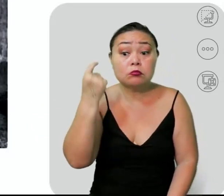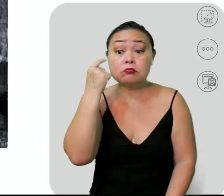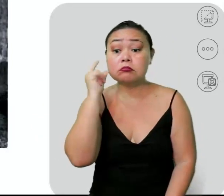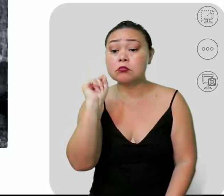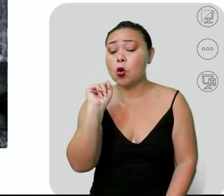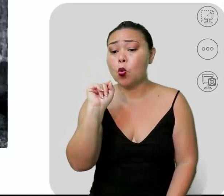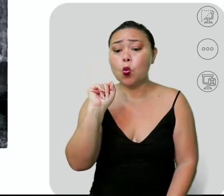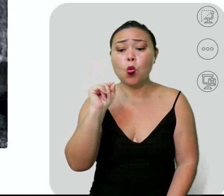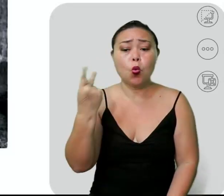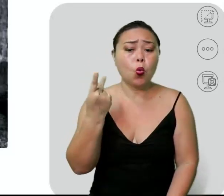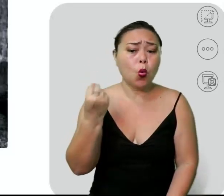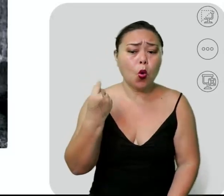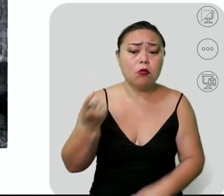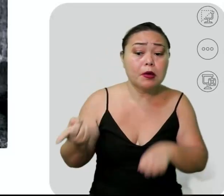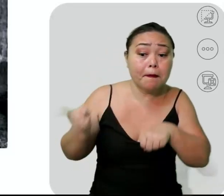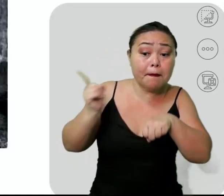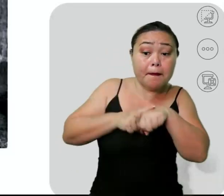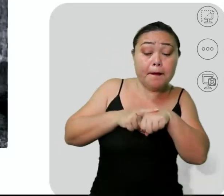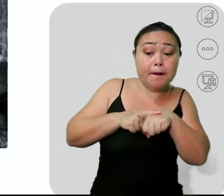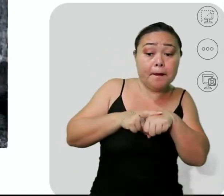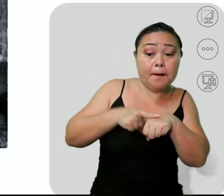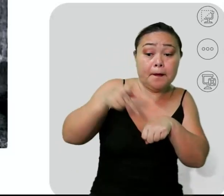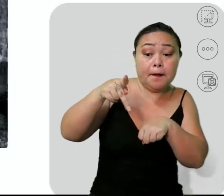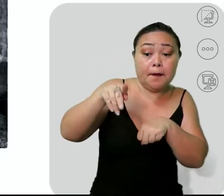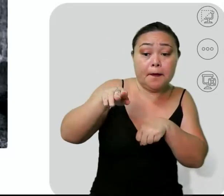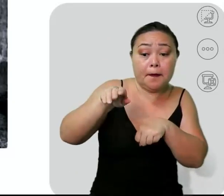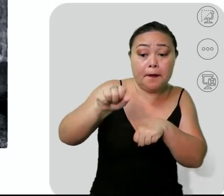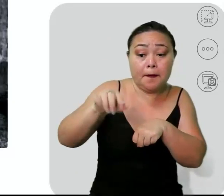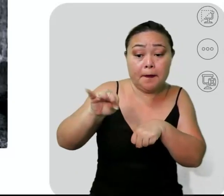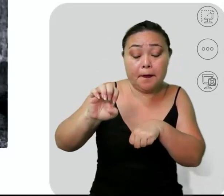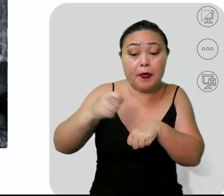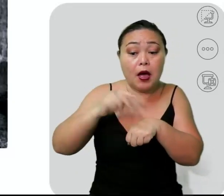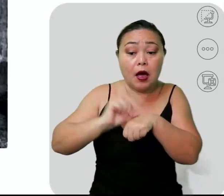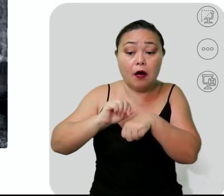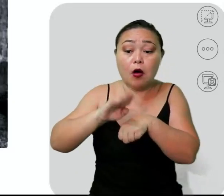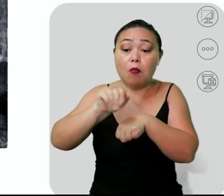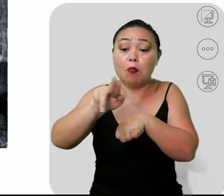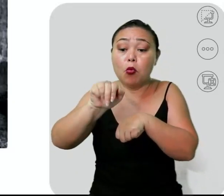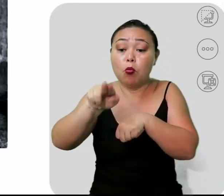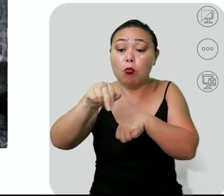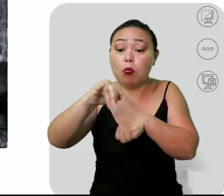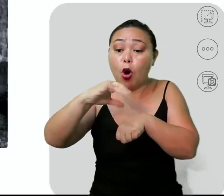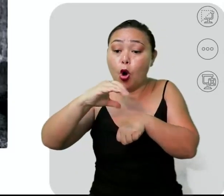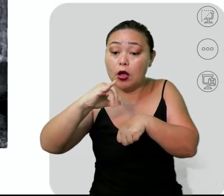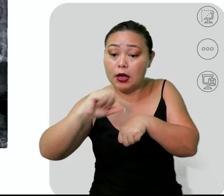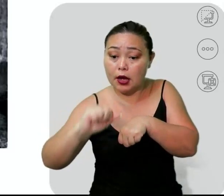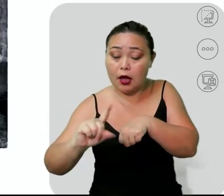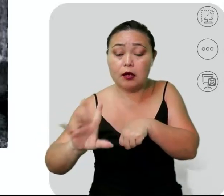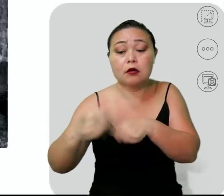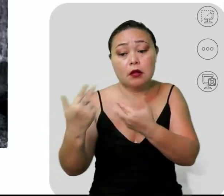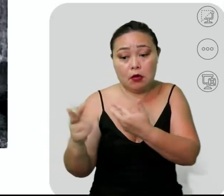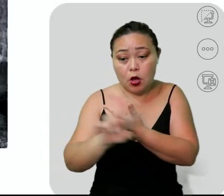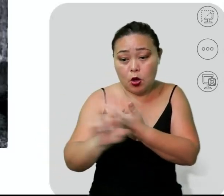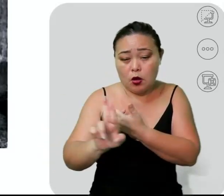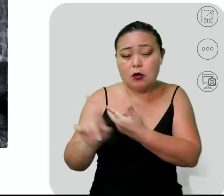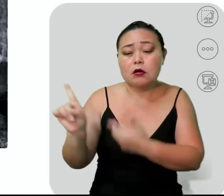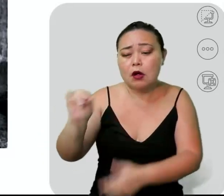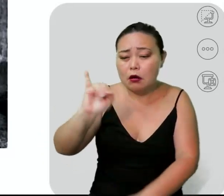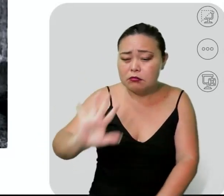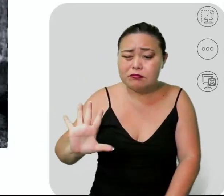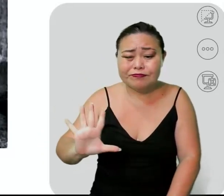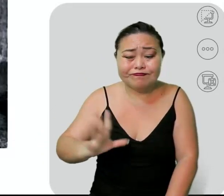noção como é que se contraía essa chamada de peste bubônica também. Uma imagem